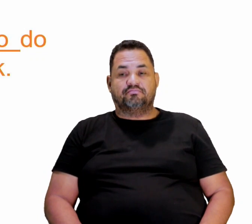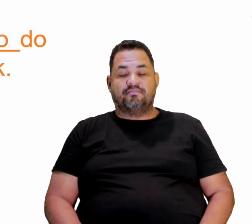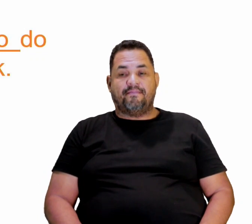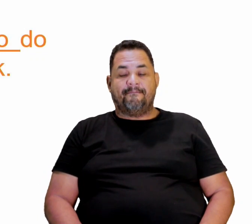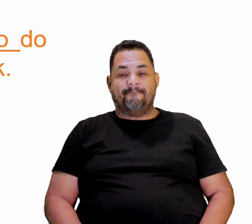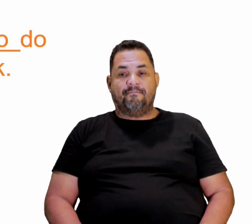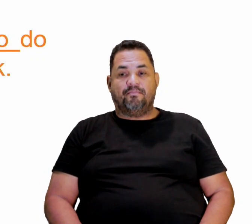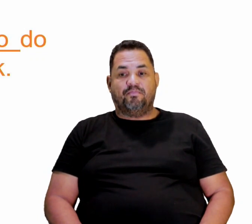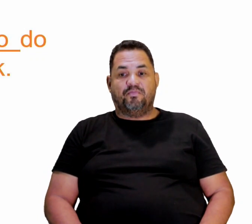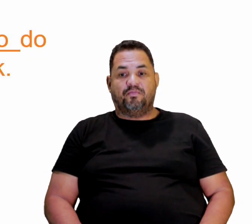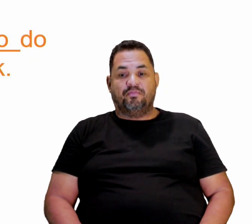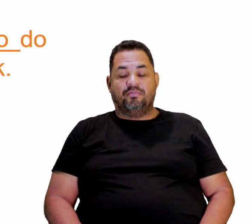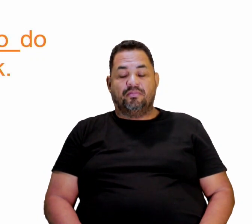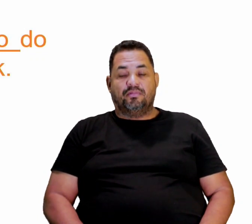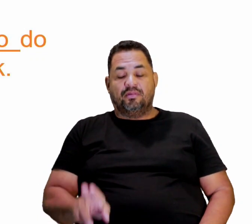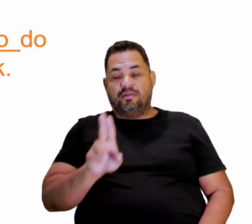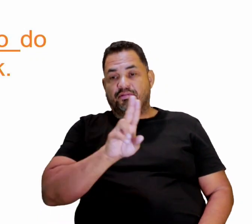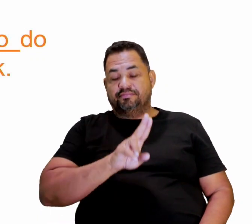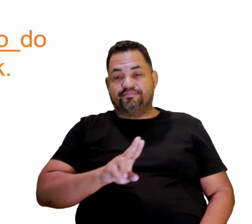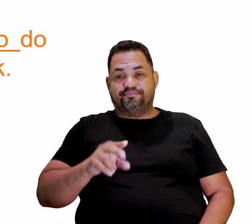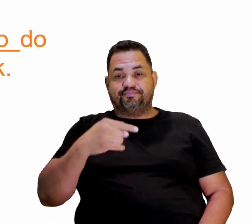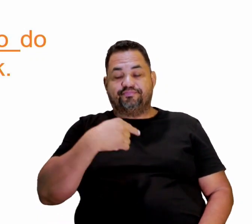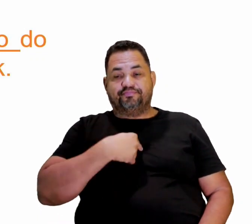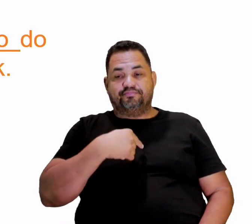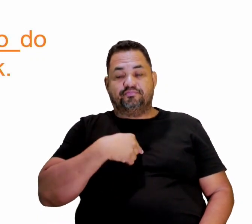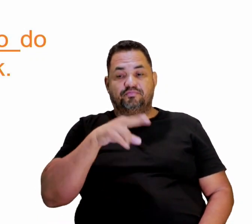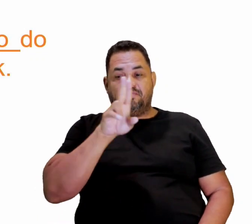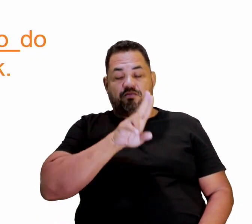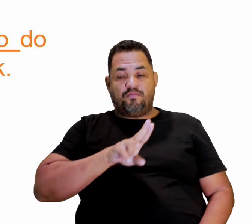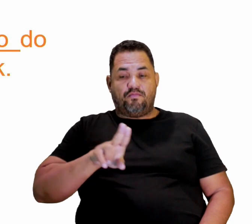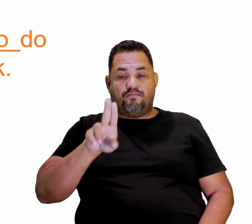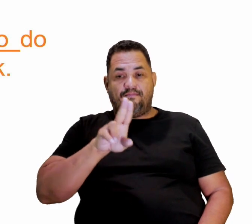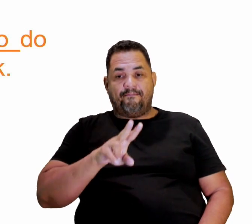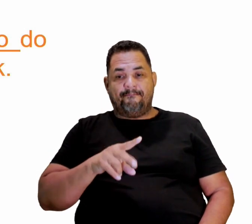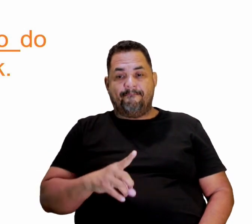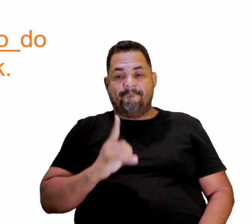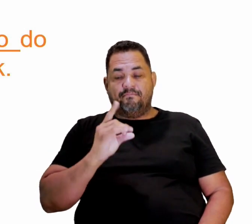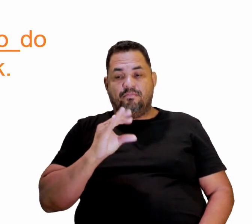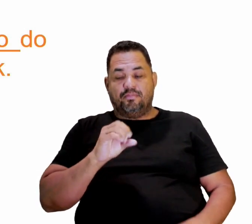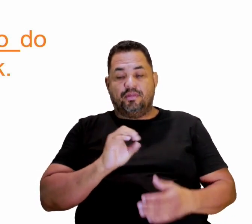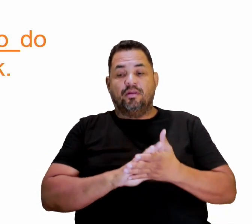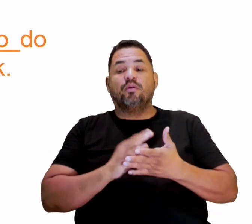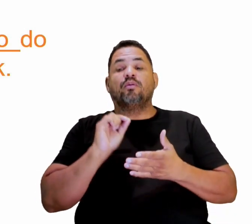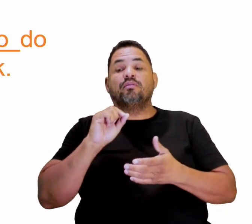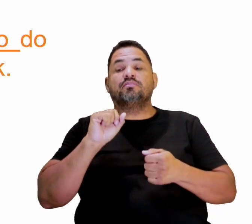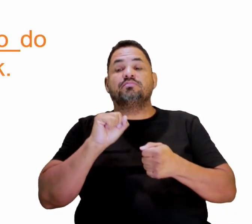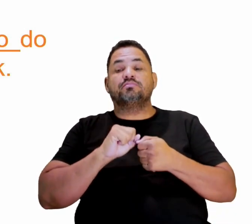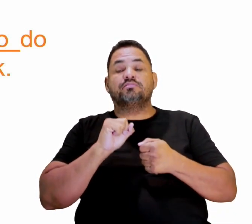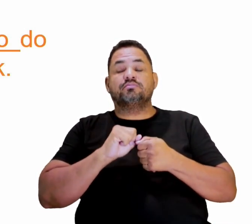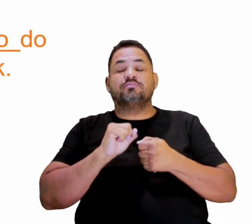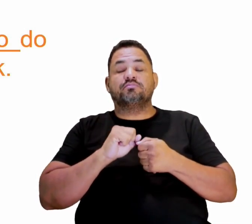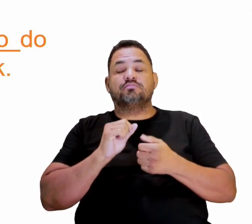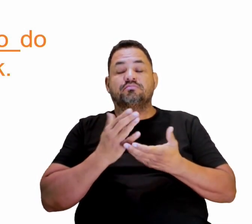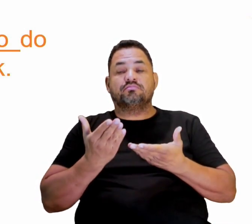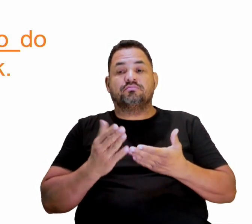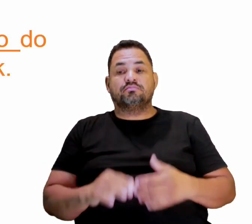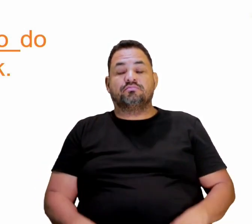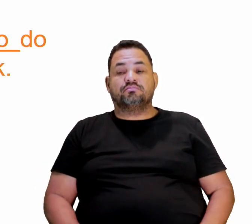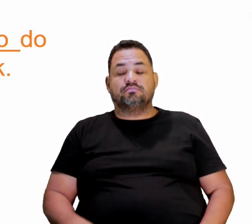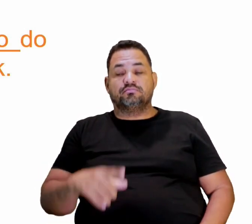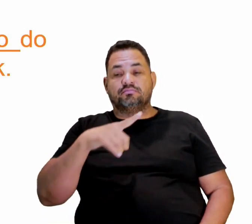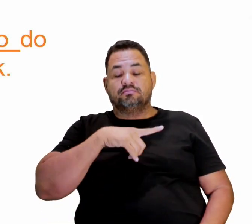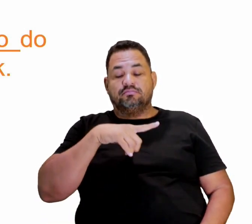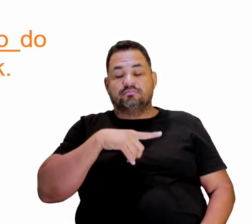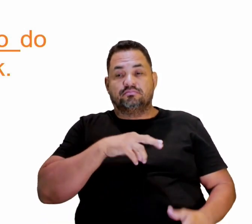sim eu tô usando essa questão do aqui porque eu tô perguntando o que você vai fazer fazer fazer fazer fazer aí